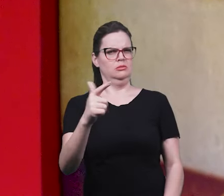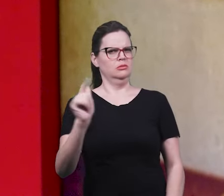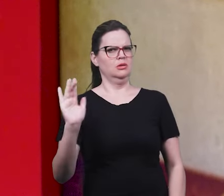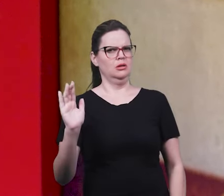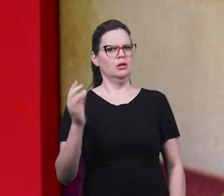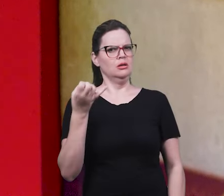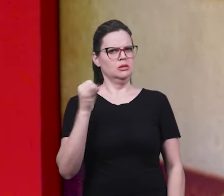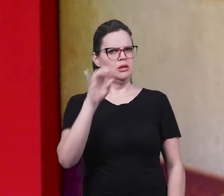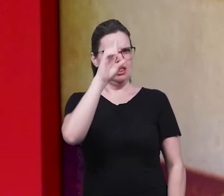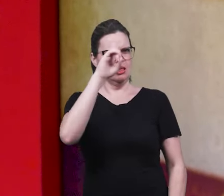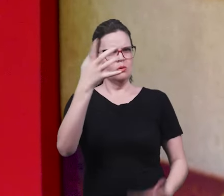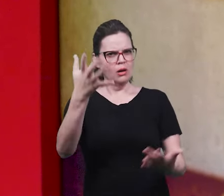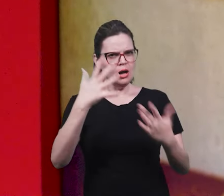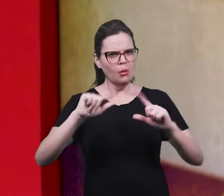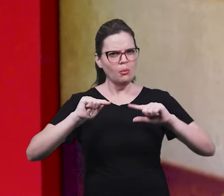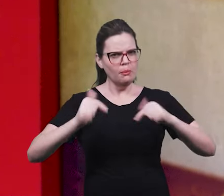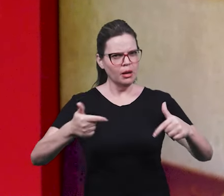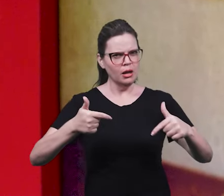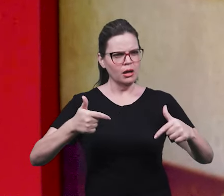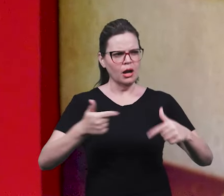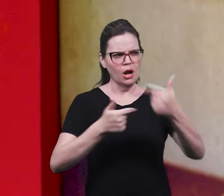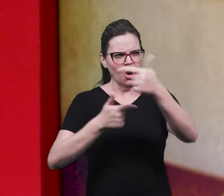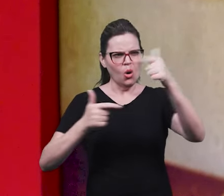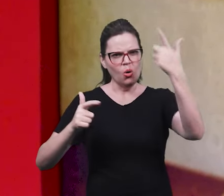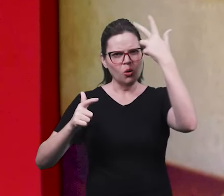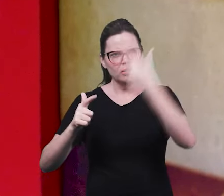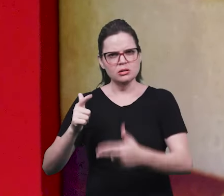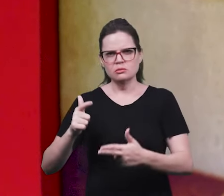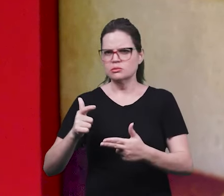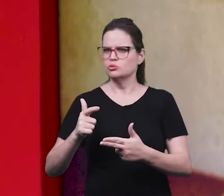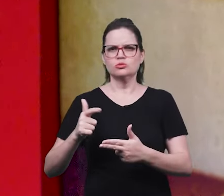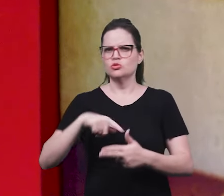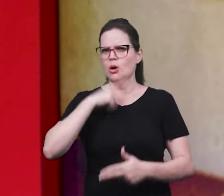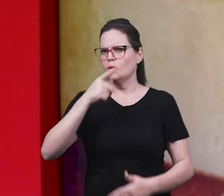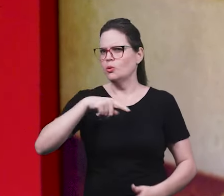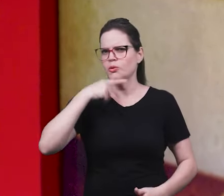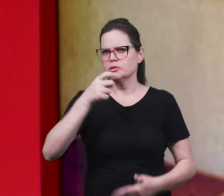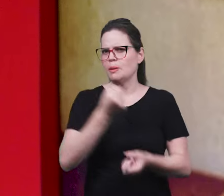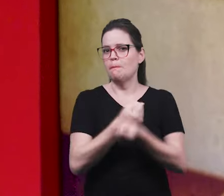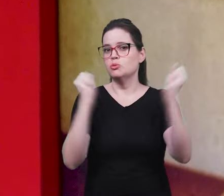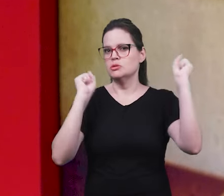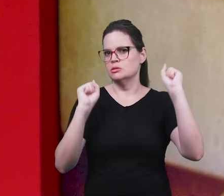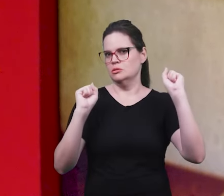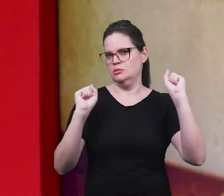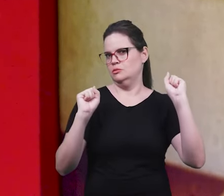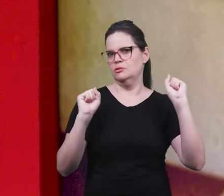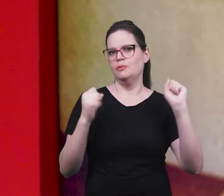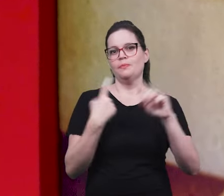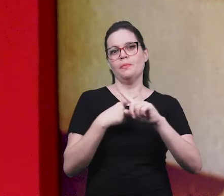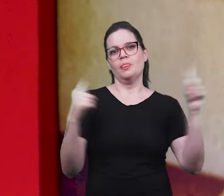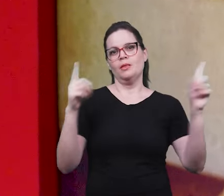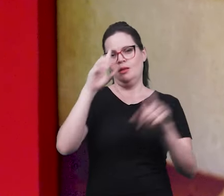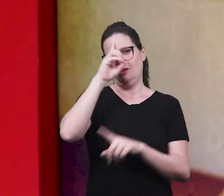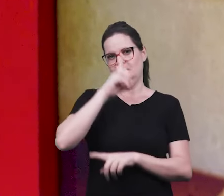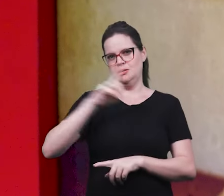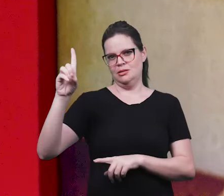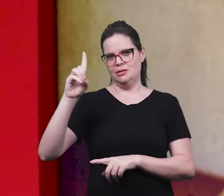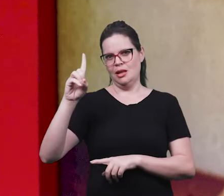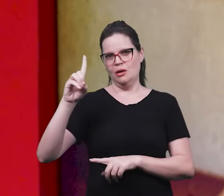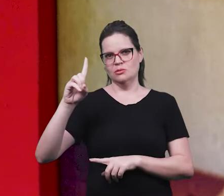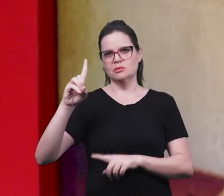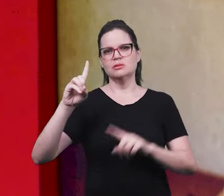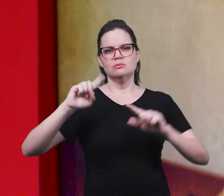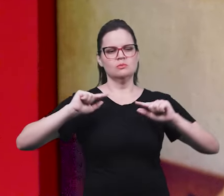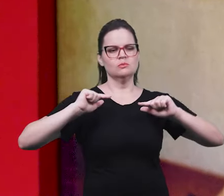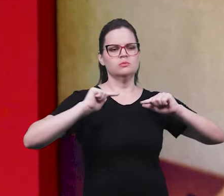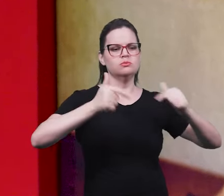faz mesmo, não tem acordo, não. Agora, temos que entender uma coisa. O Senhor, ele não interfere na vontade humana, certo? Quando é